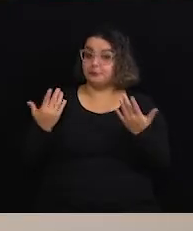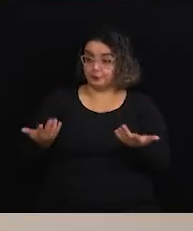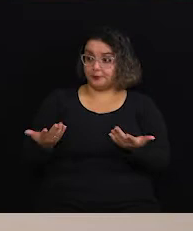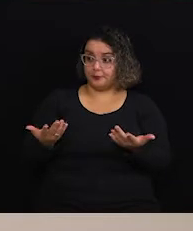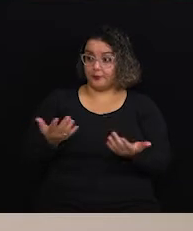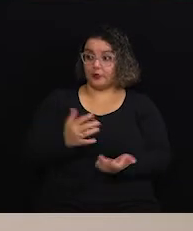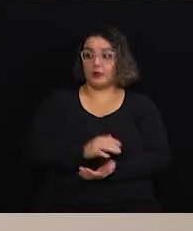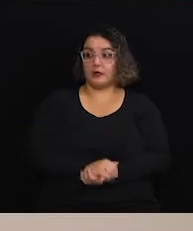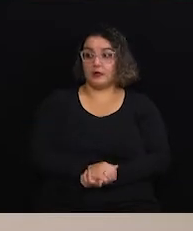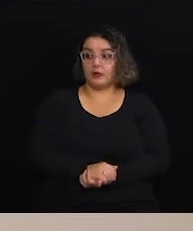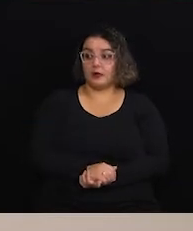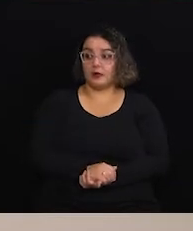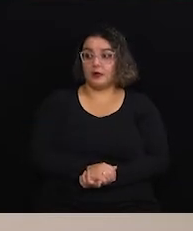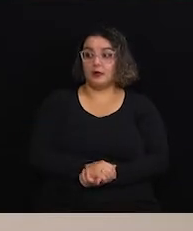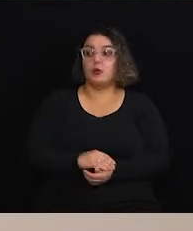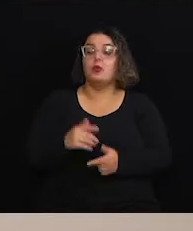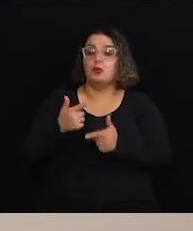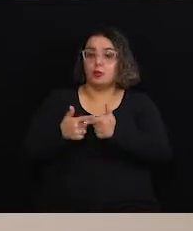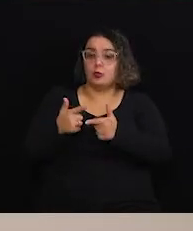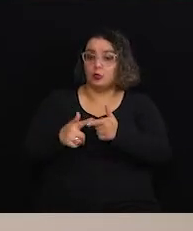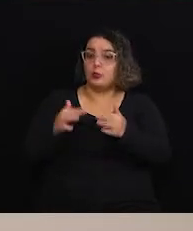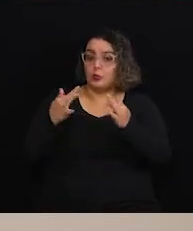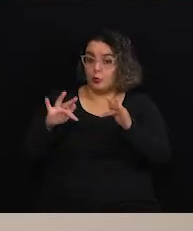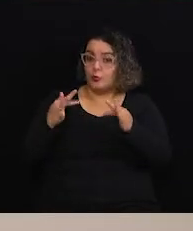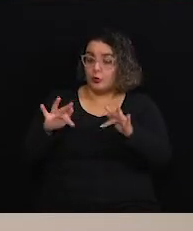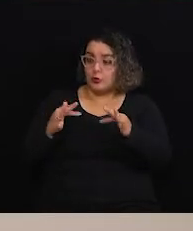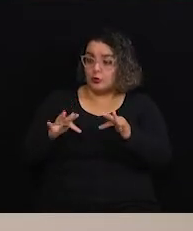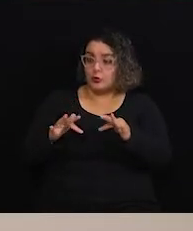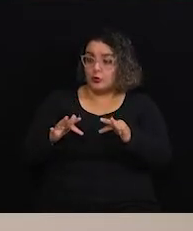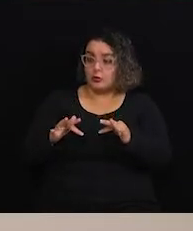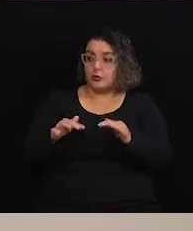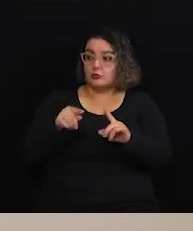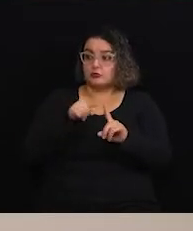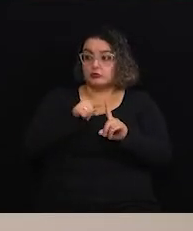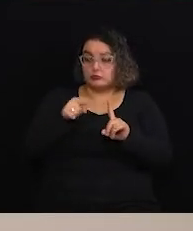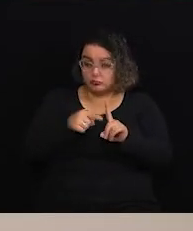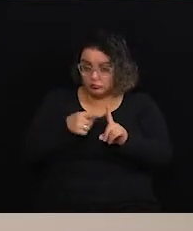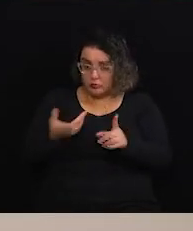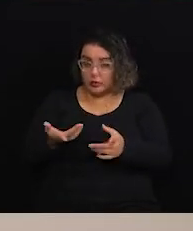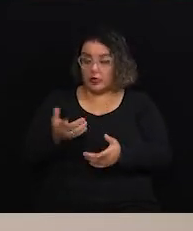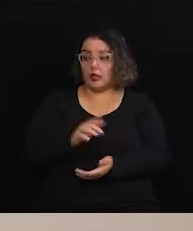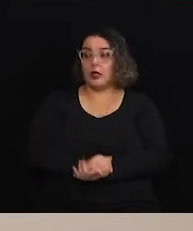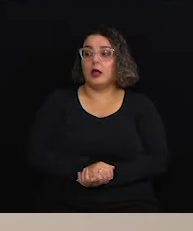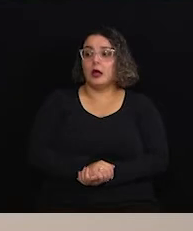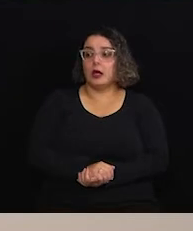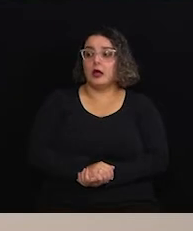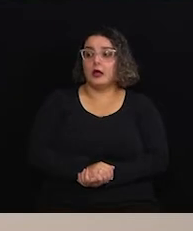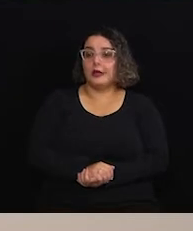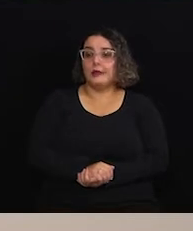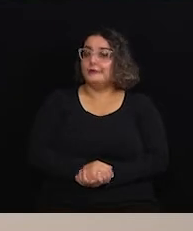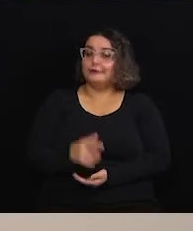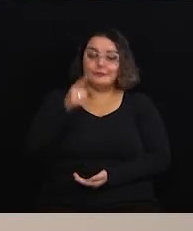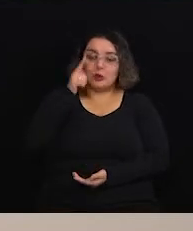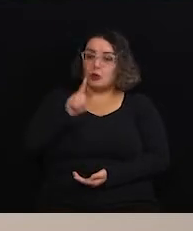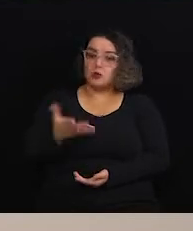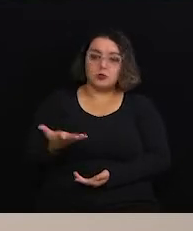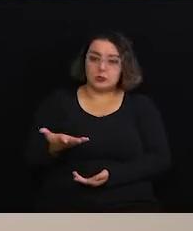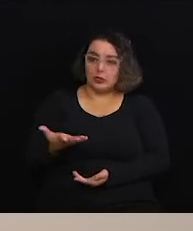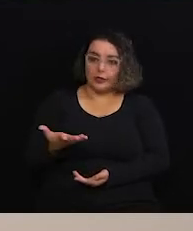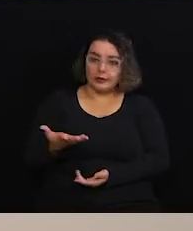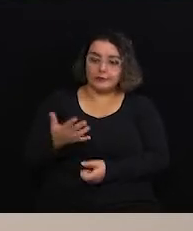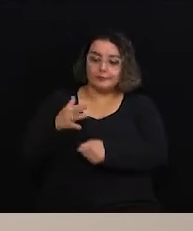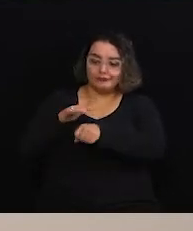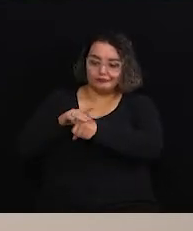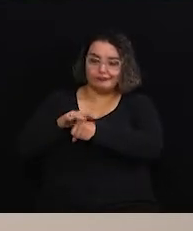Então, além do problema da dor, né, um outro sintoma da endometriose é que ela pode levar à infertilidade, né? Então, essas